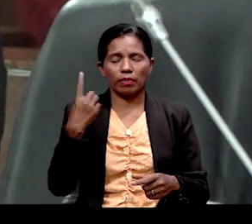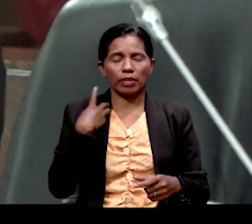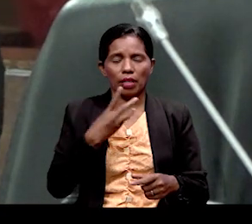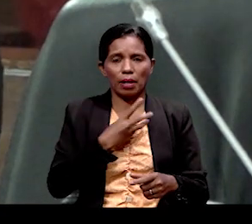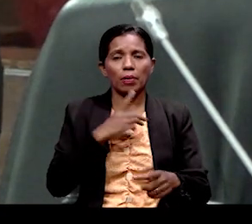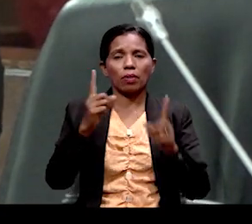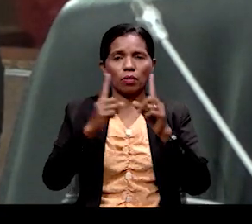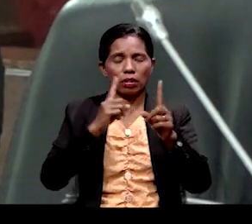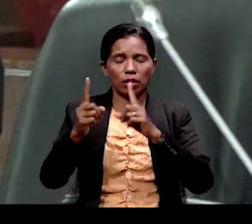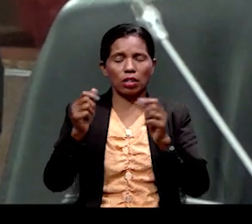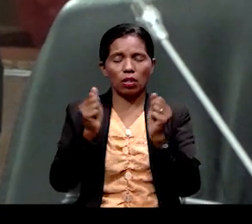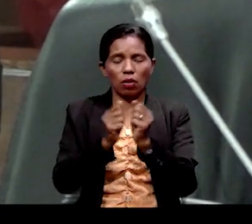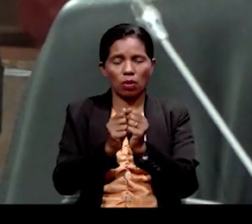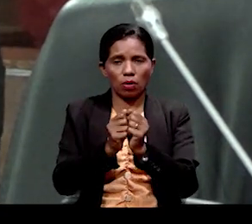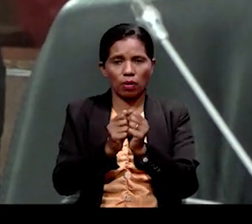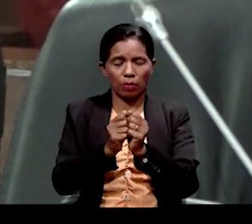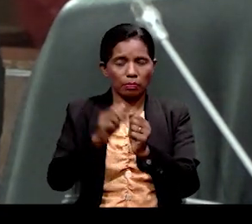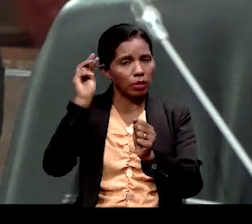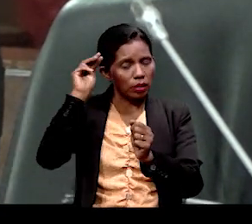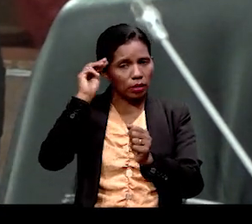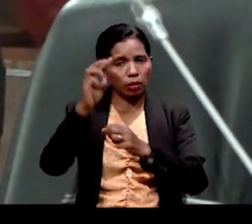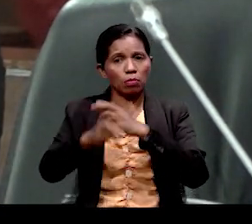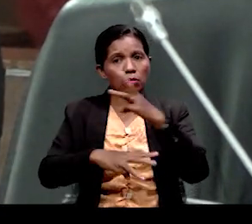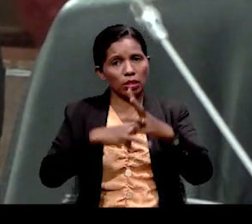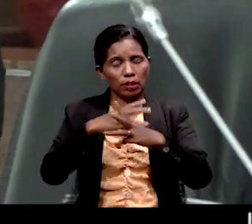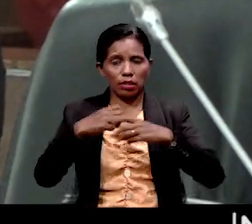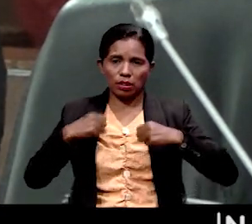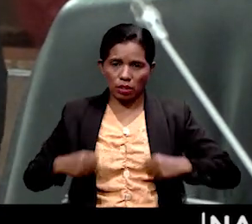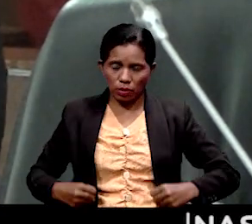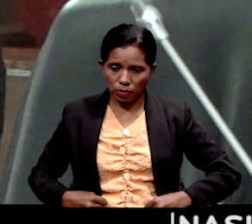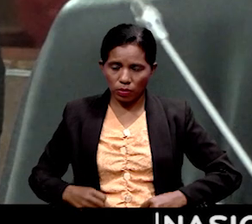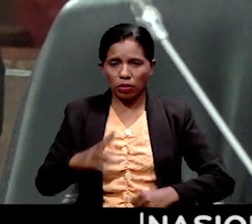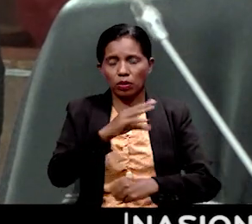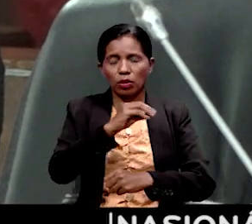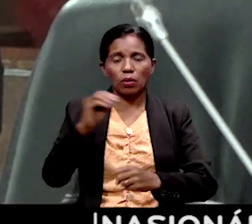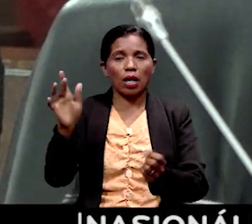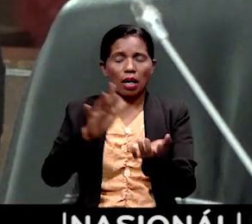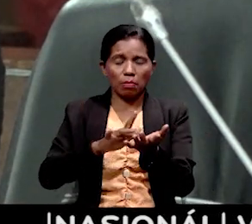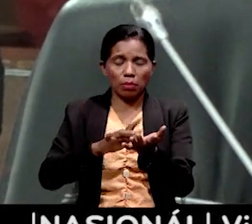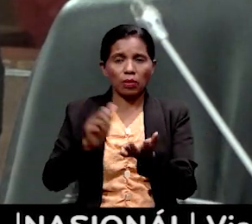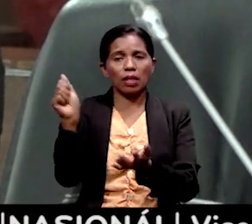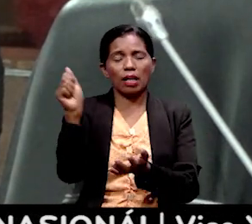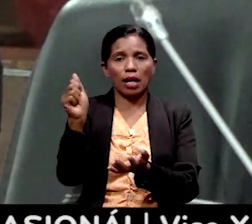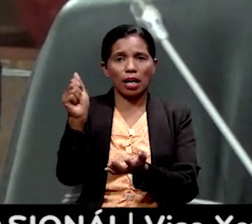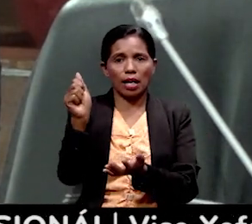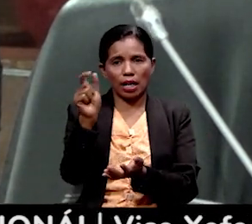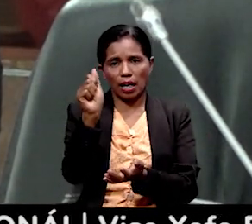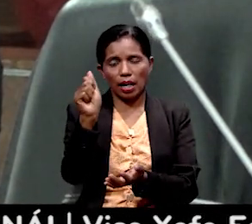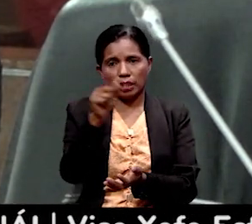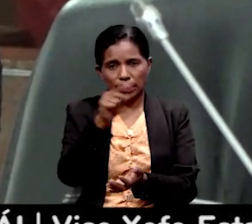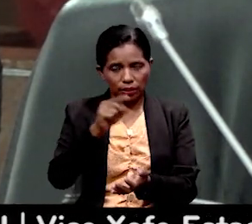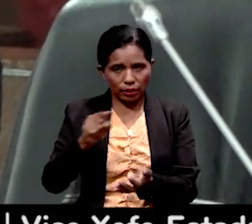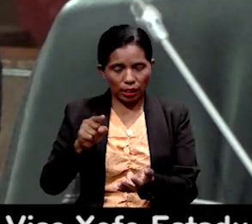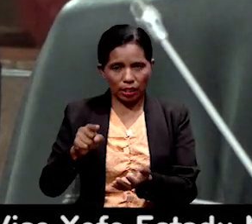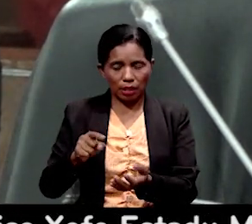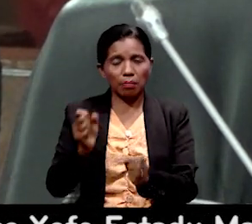ho OMS namos ho AstraZeneca companhia fábrica ne